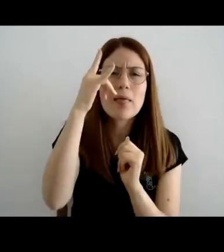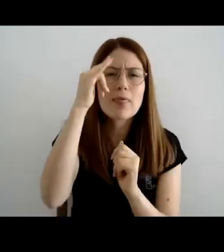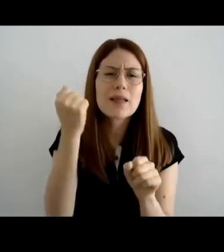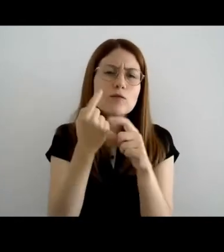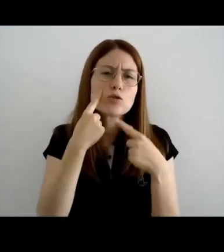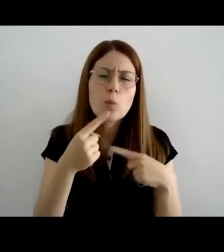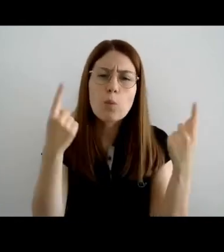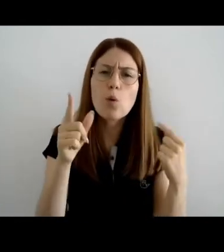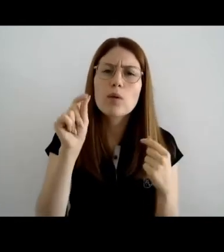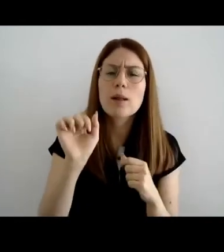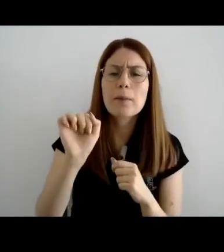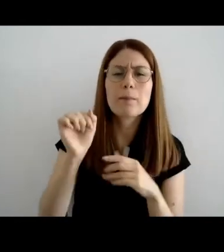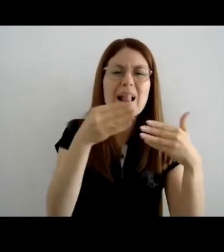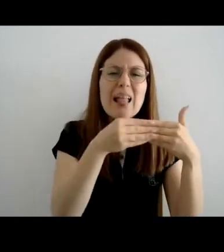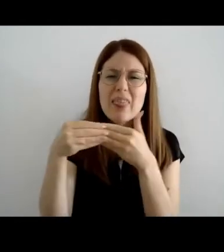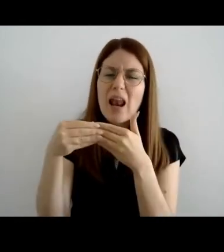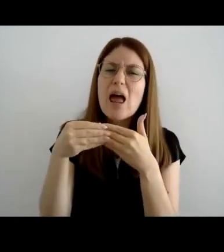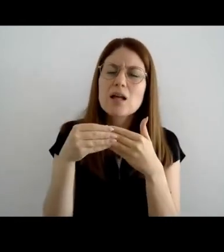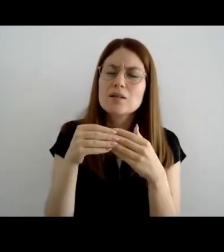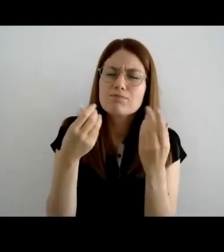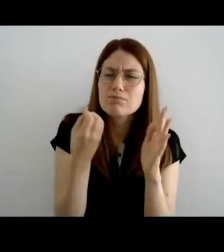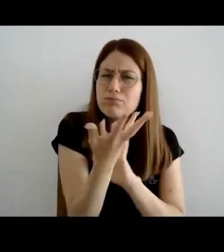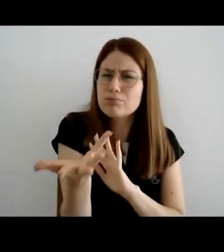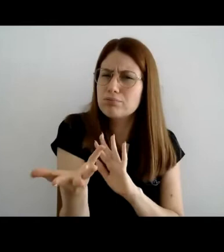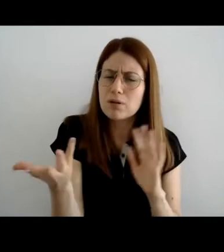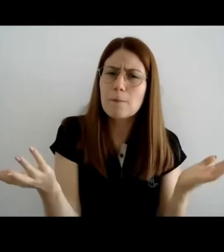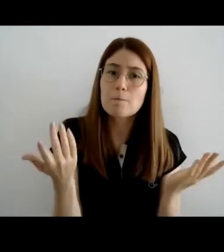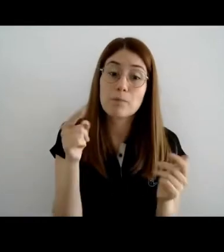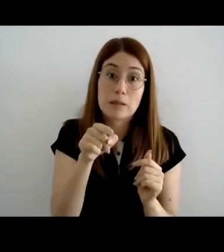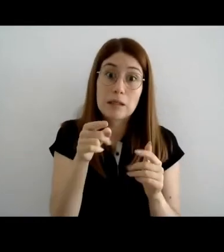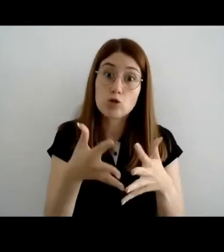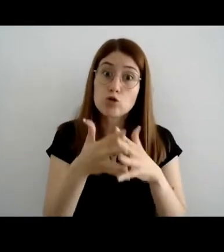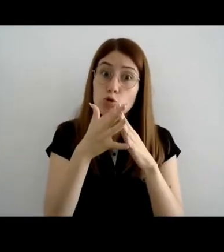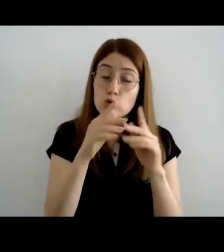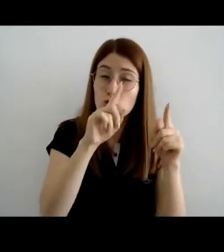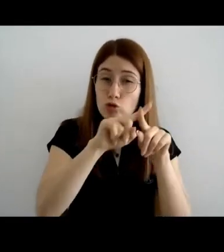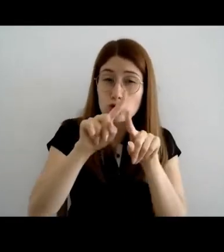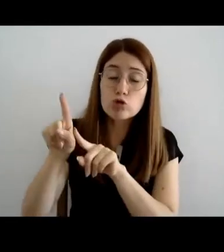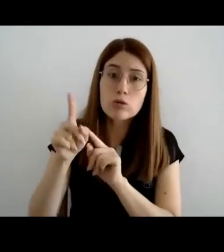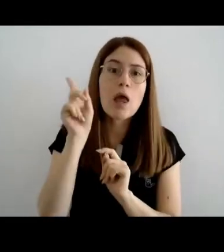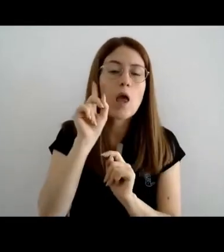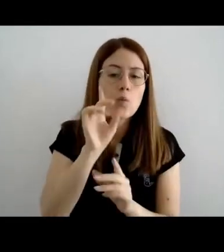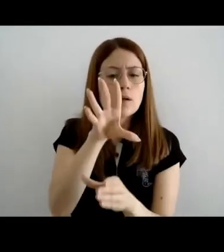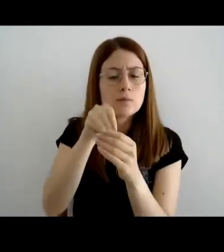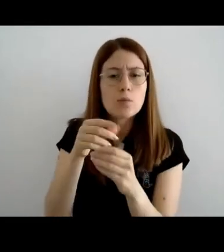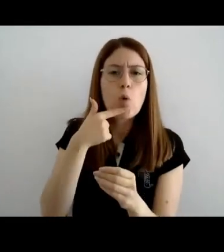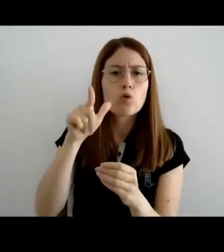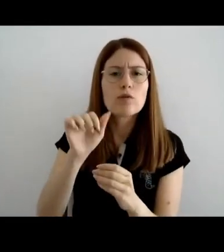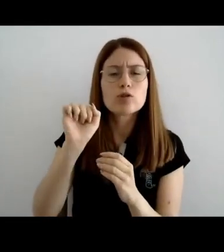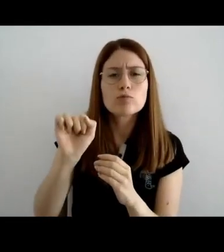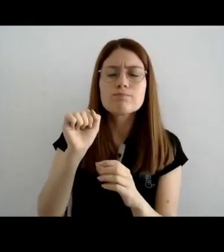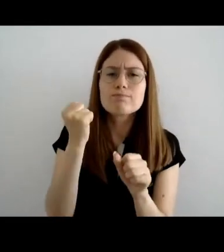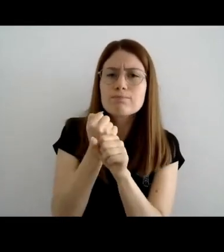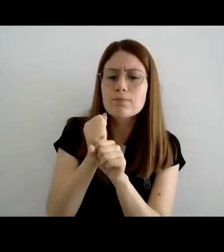laboratórios de liderança, enfim, todas estas estruturas é importante que voltem a integrar a missão de formação do INA